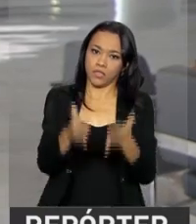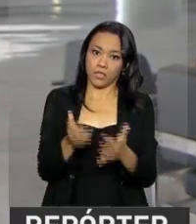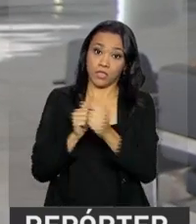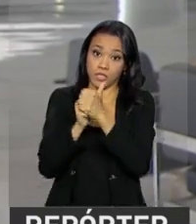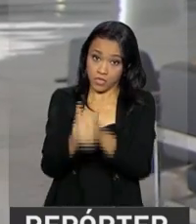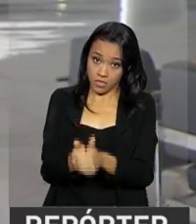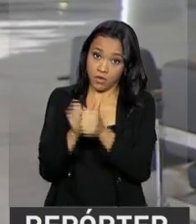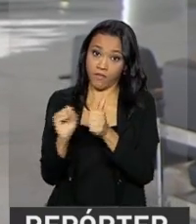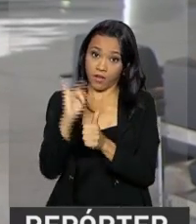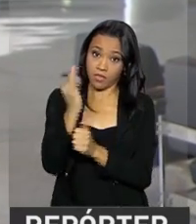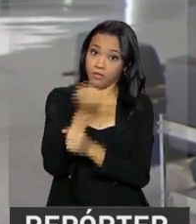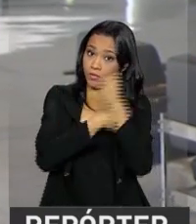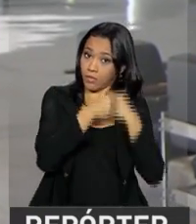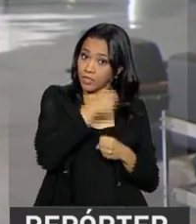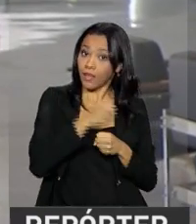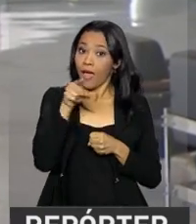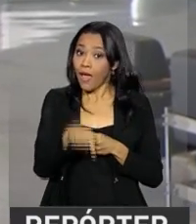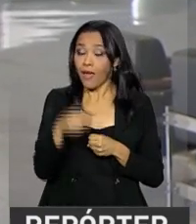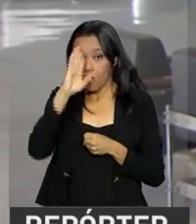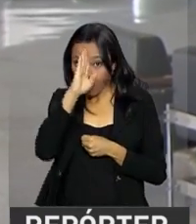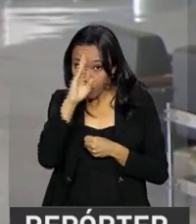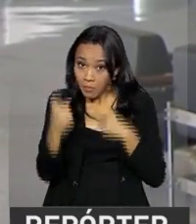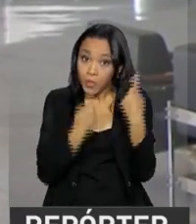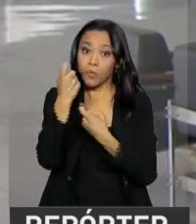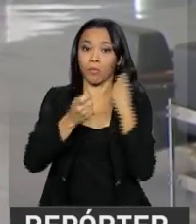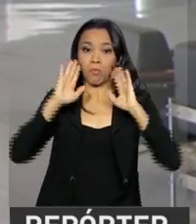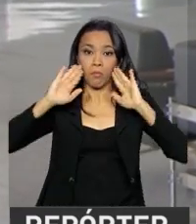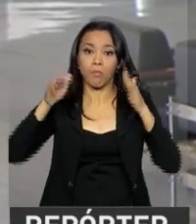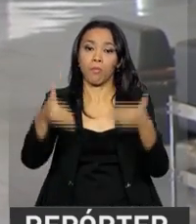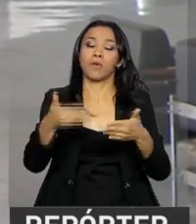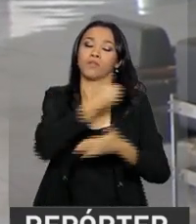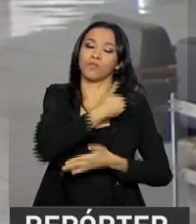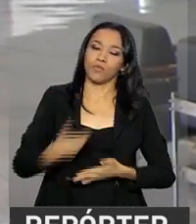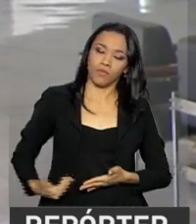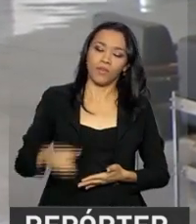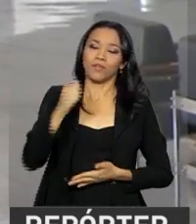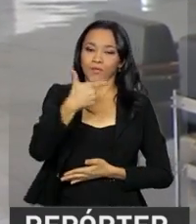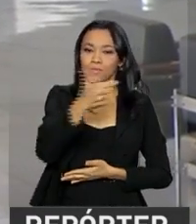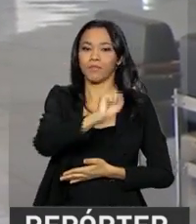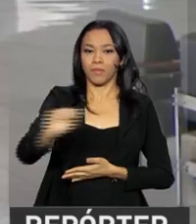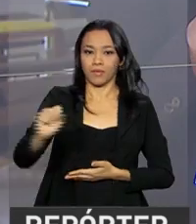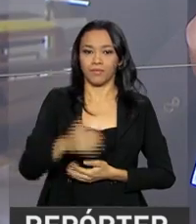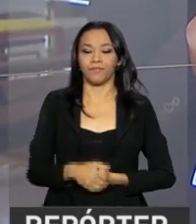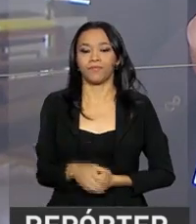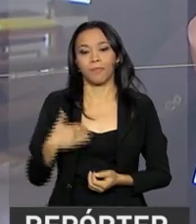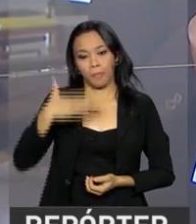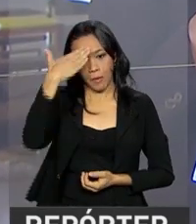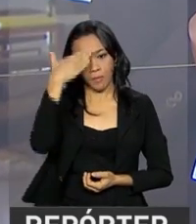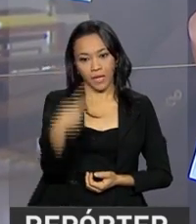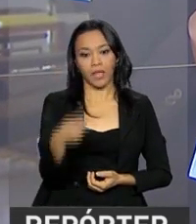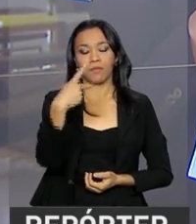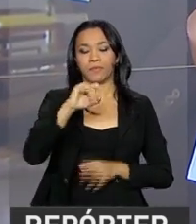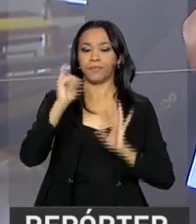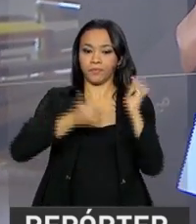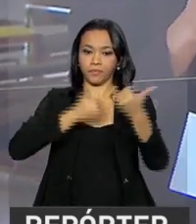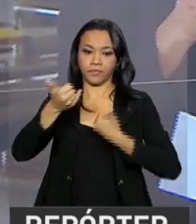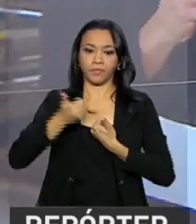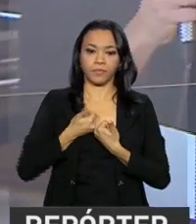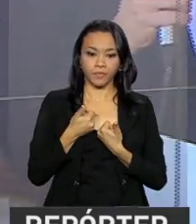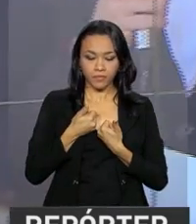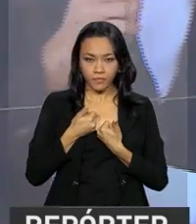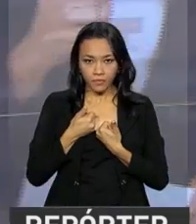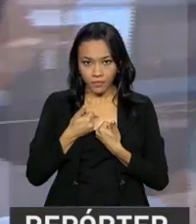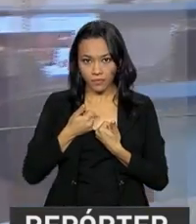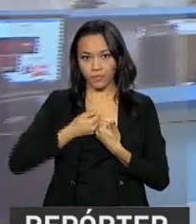ela disse ele disse que essa é uma das prioridades para o governo no segundo semestre Leandro obrigado Paola pela suas informações